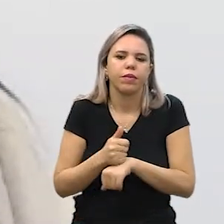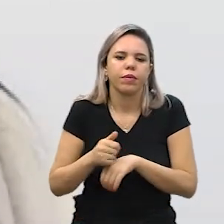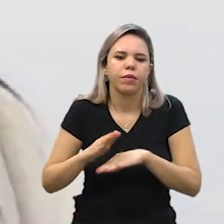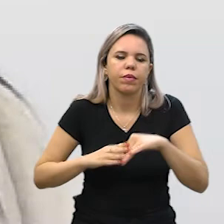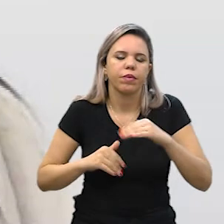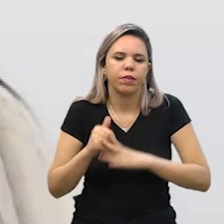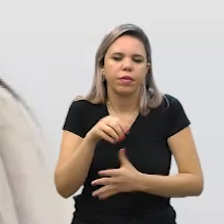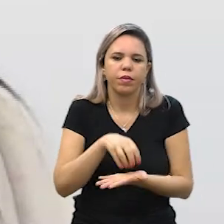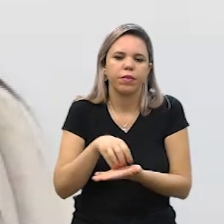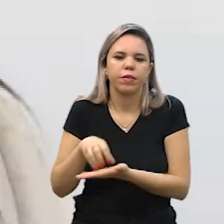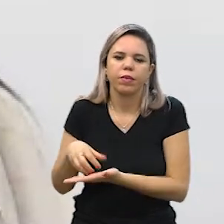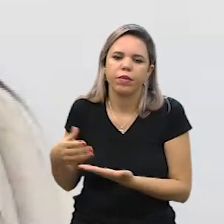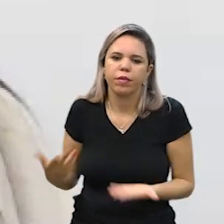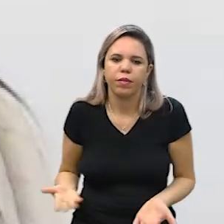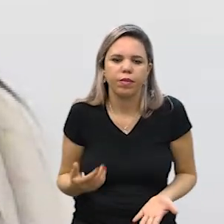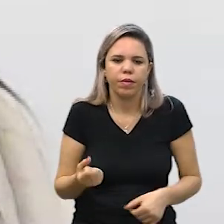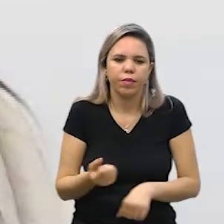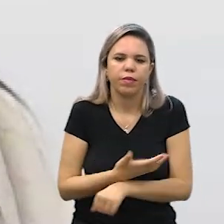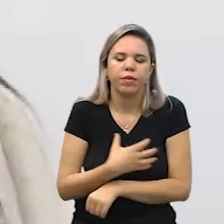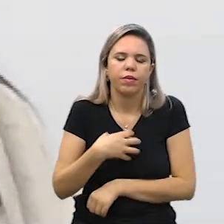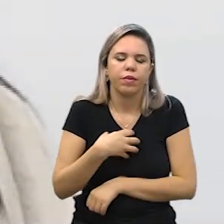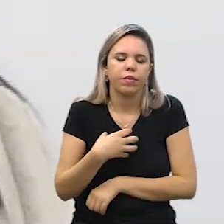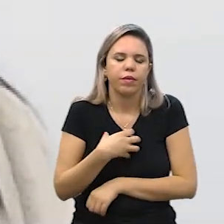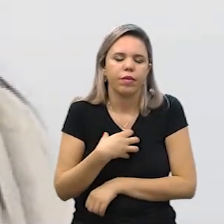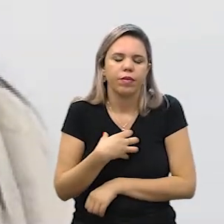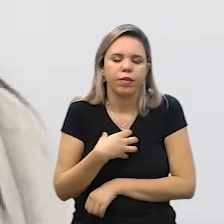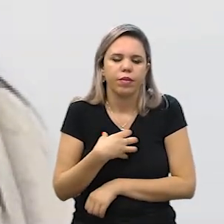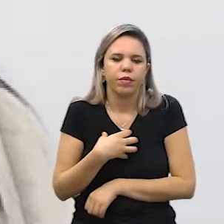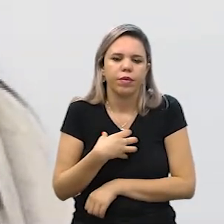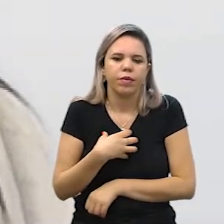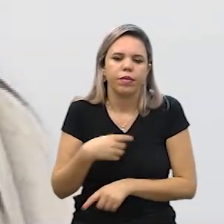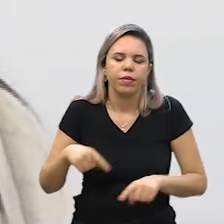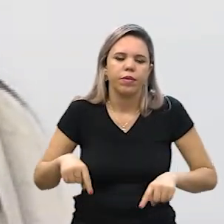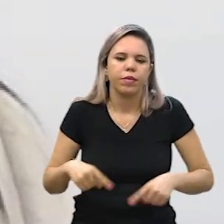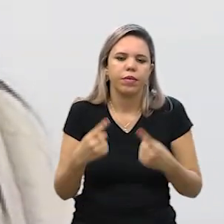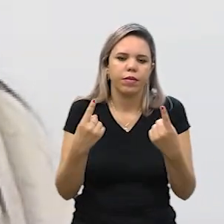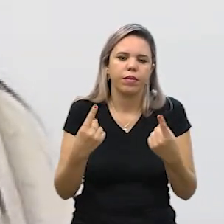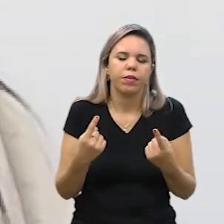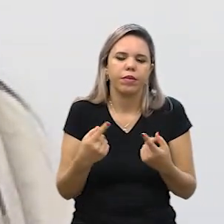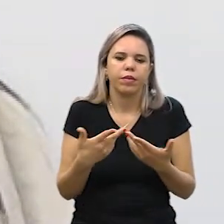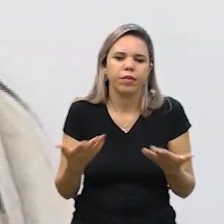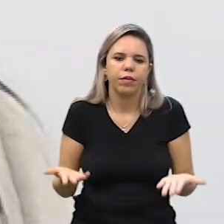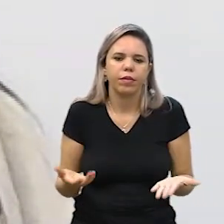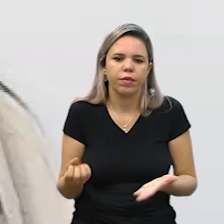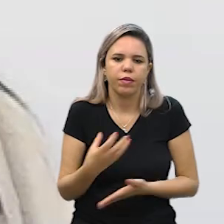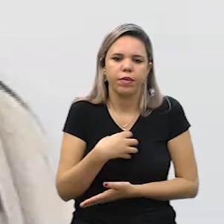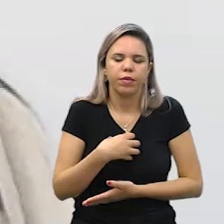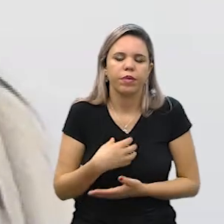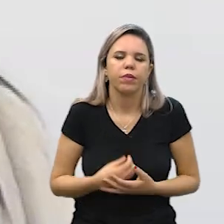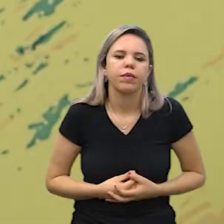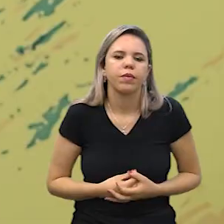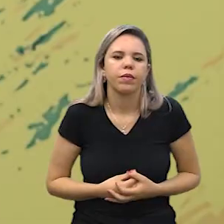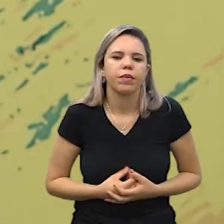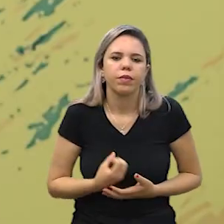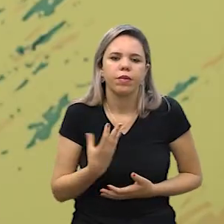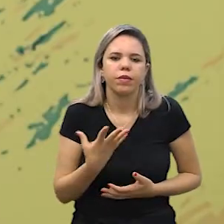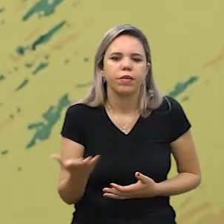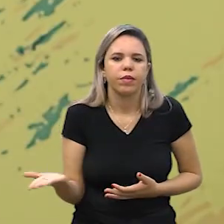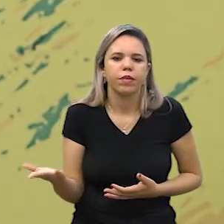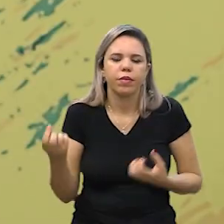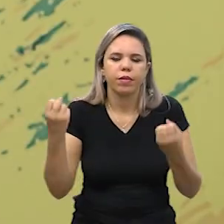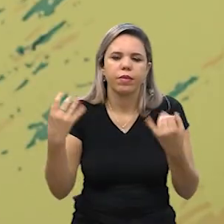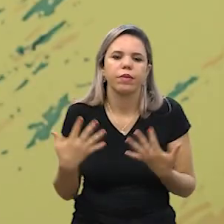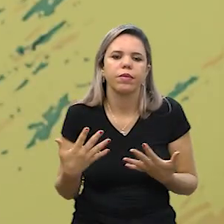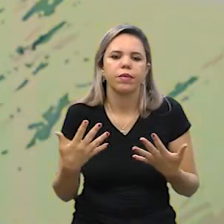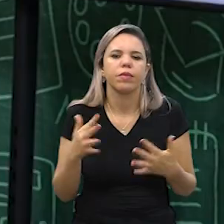da rede, que aí, emocionalmente, estão com desafios aí impactados aí com esse novo cenário.